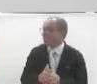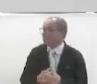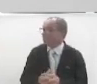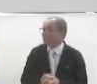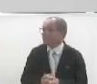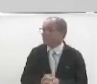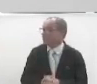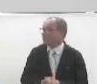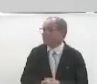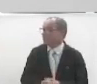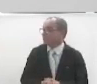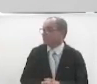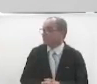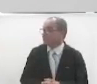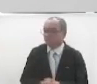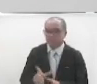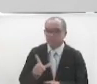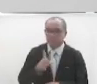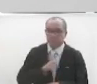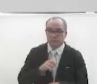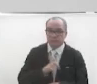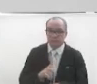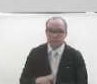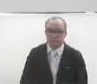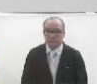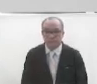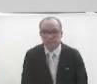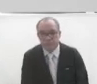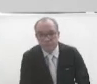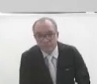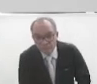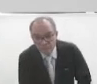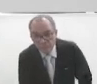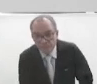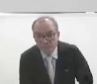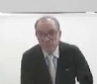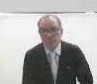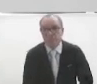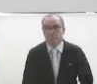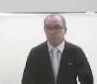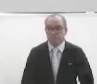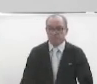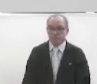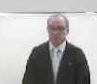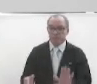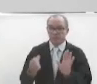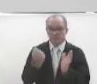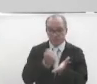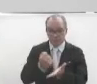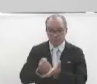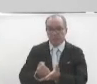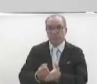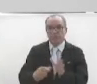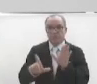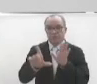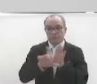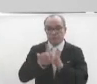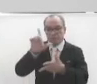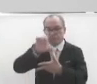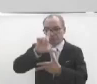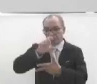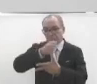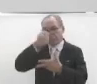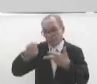nós temos aqui a o protocolo aqui legislativo do